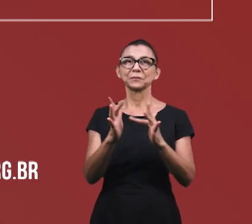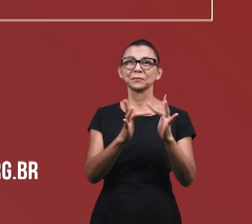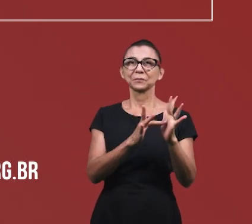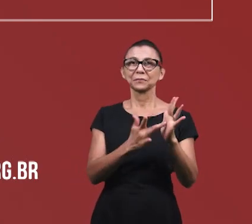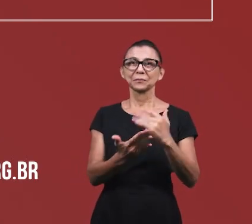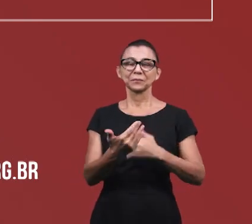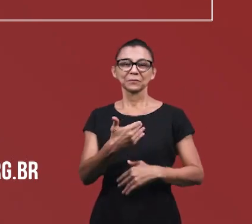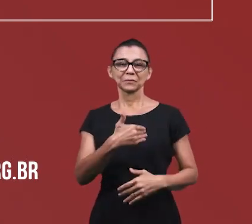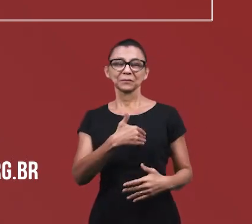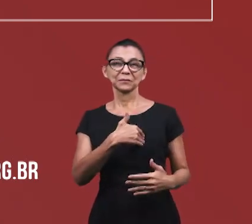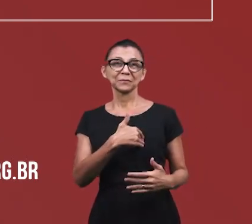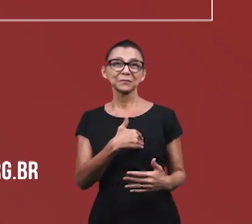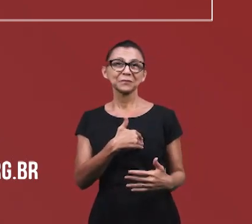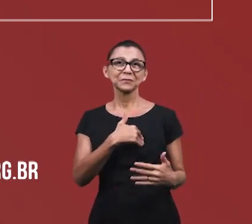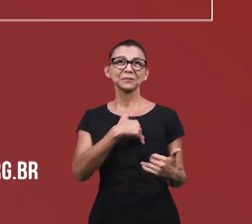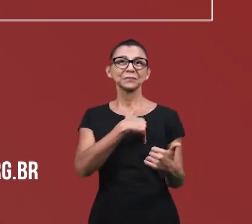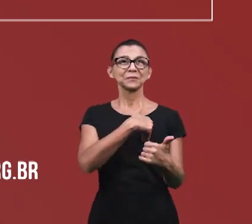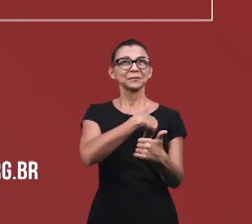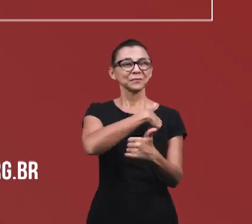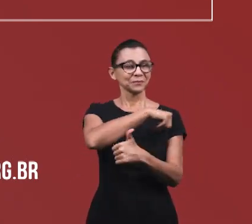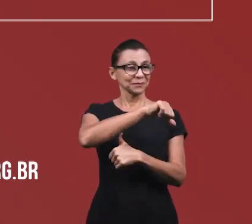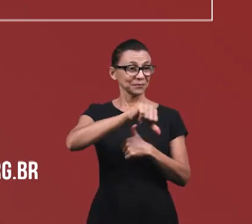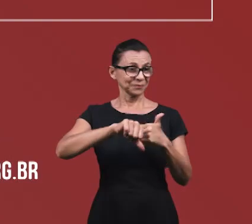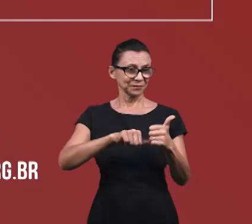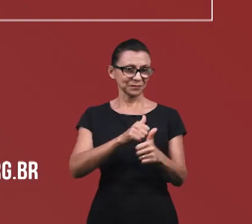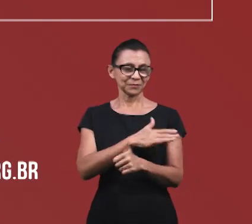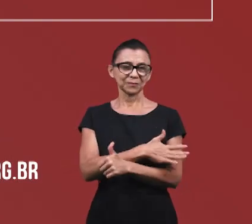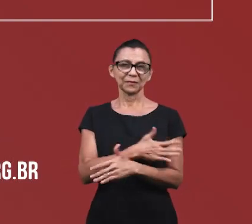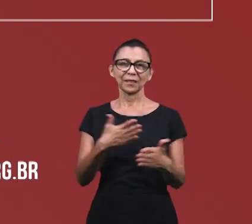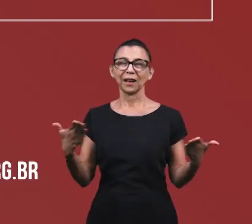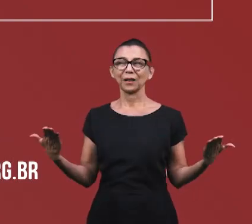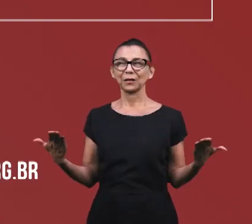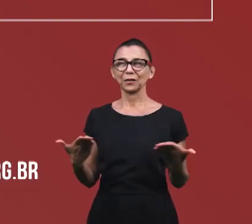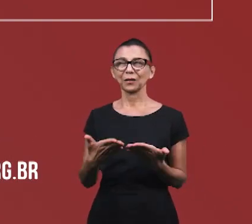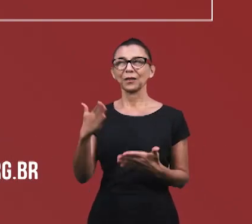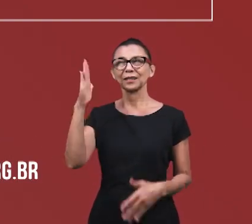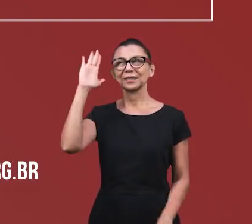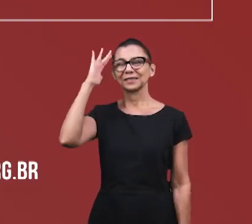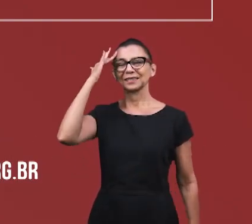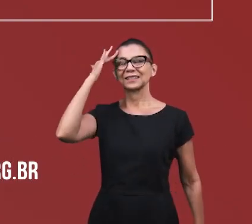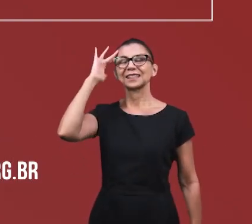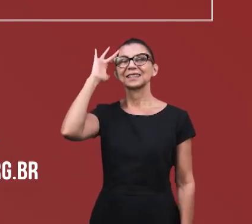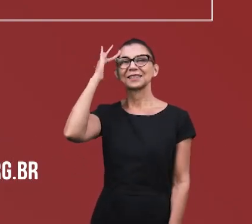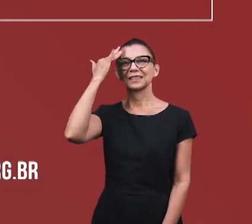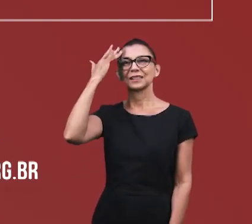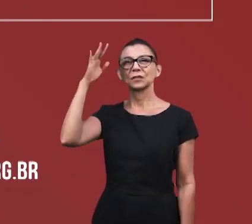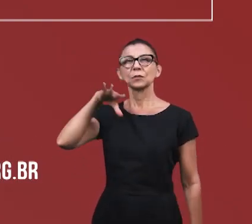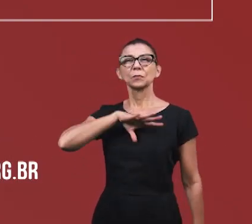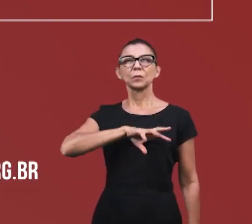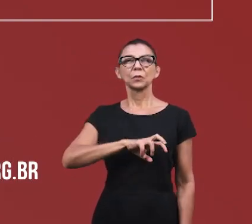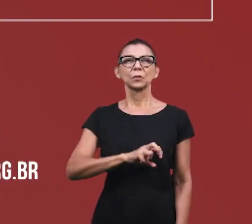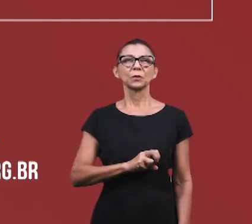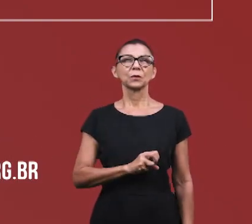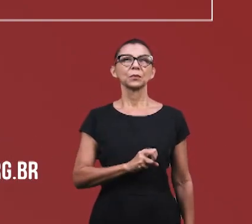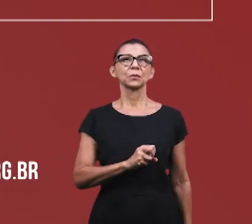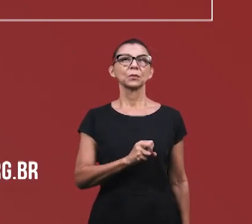Jesus. Nasci de novo pra entender o amor